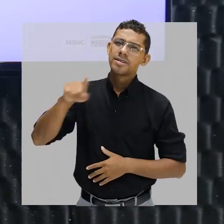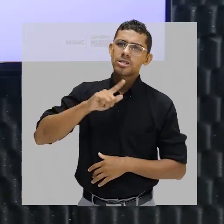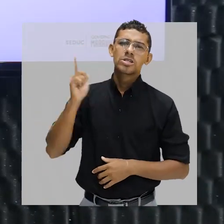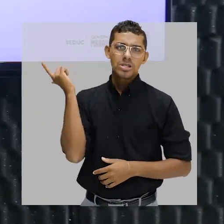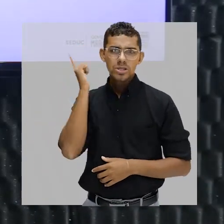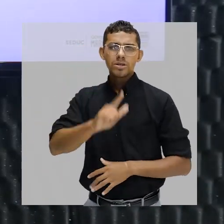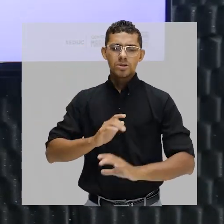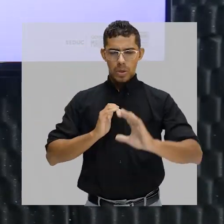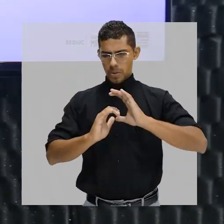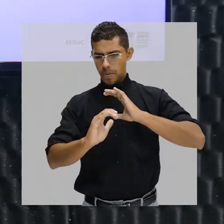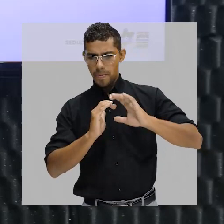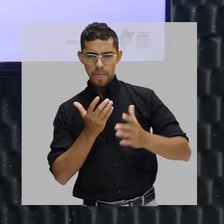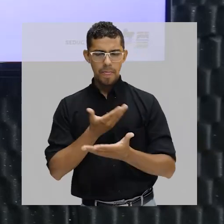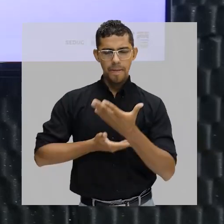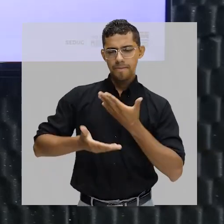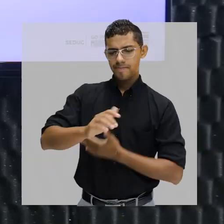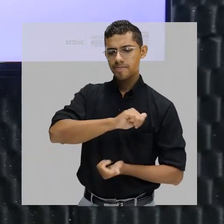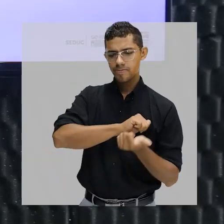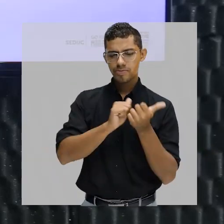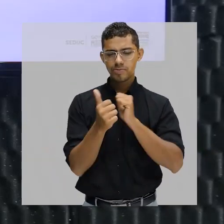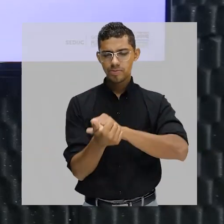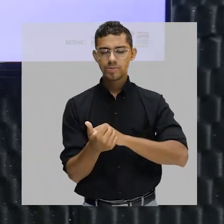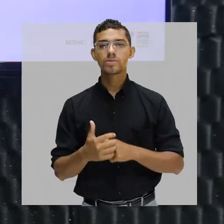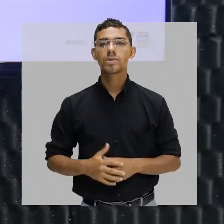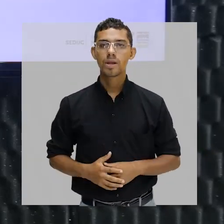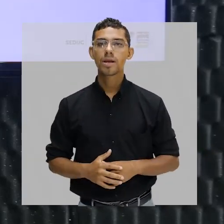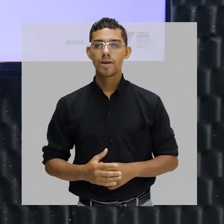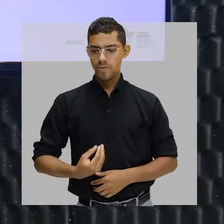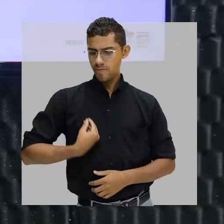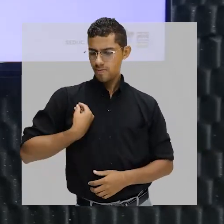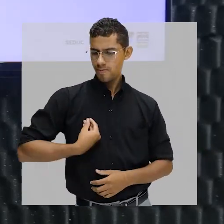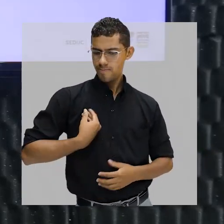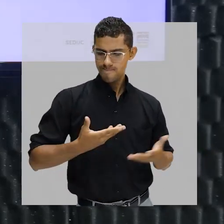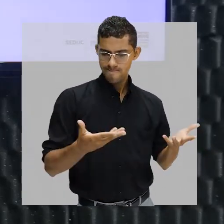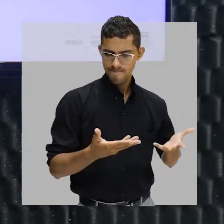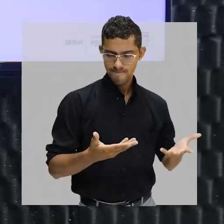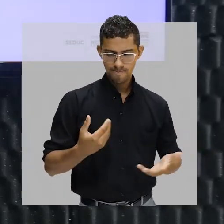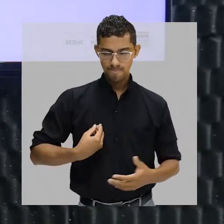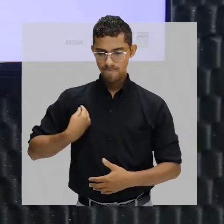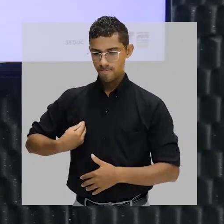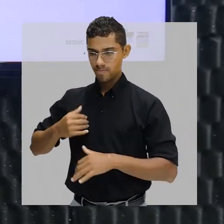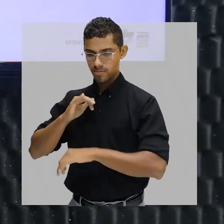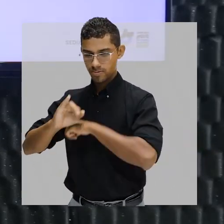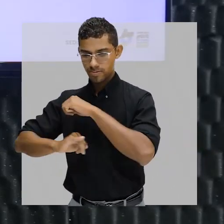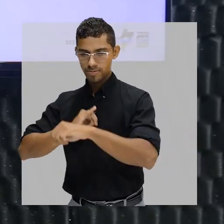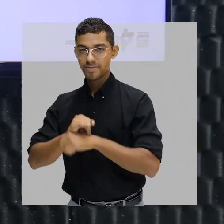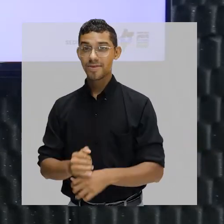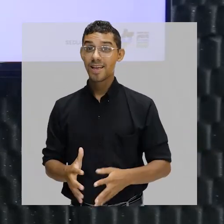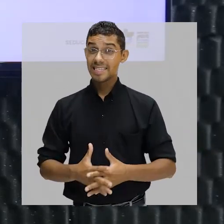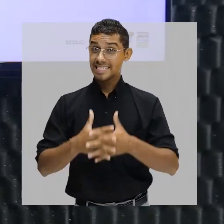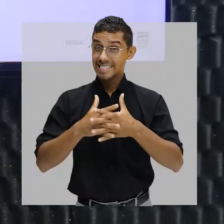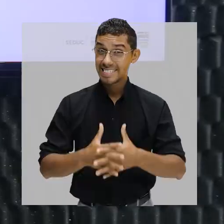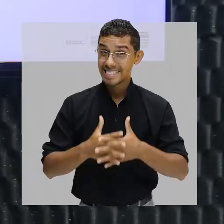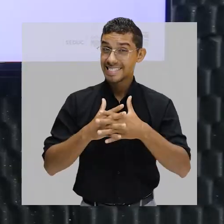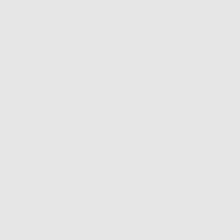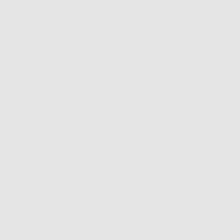haja essa adequação da nossa vida real para virtual. Compliquei?